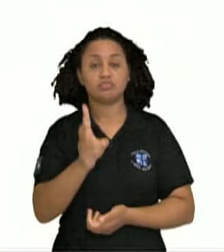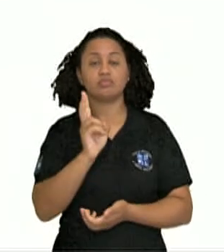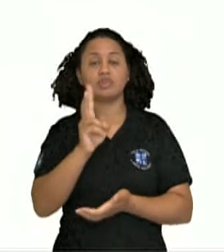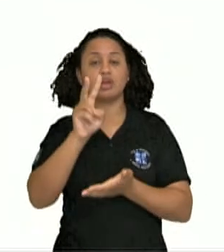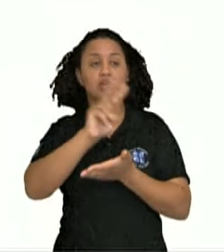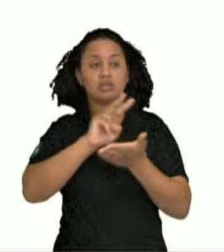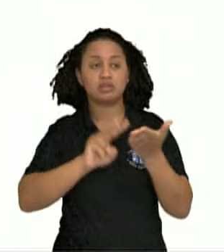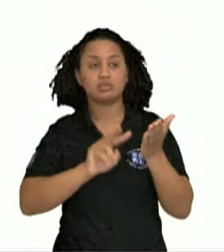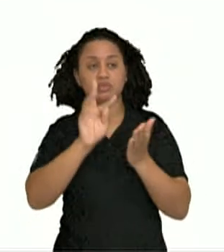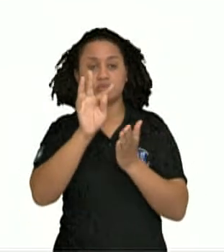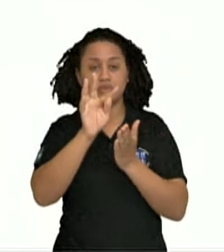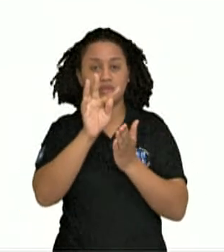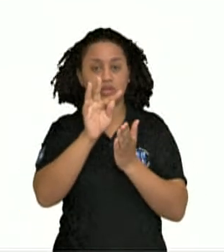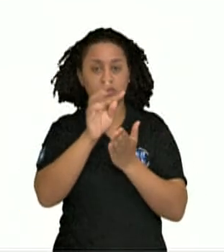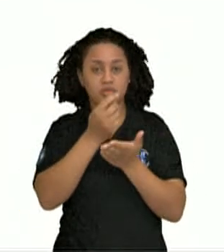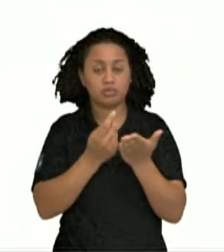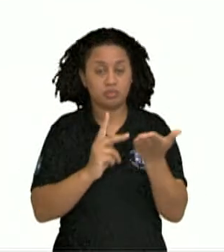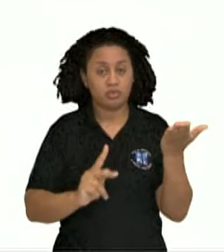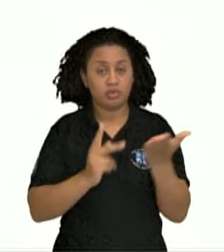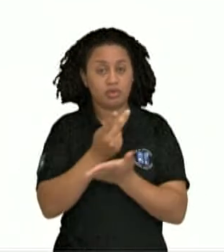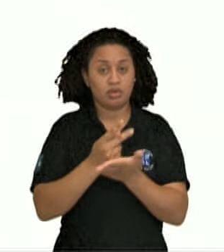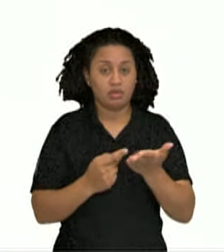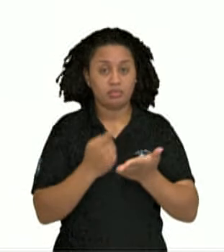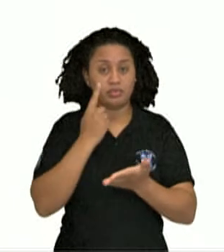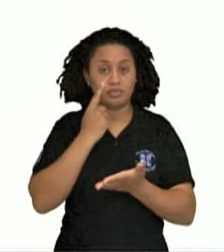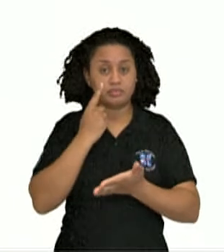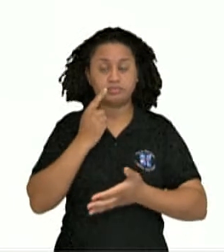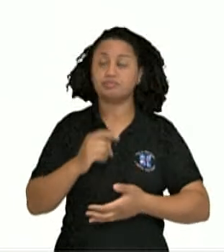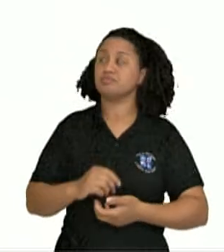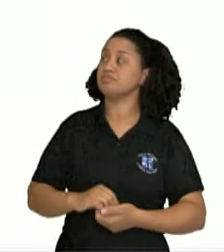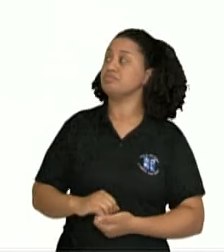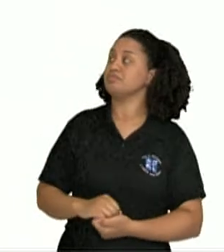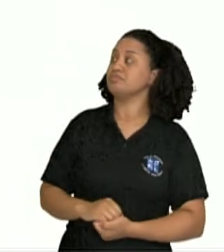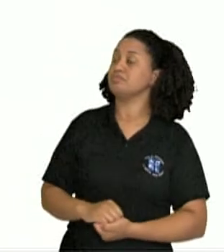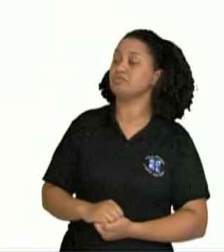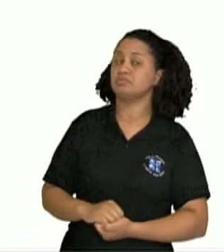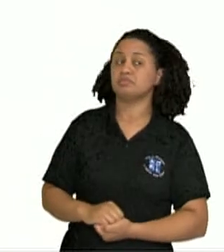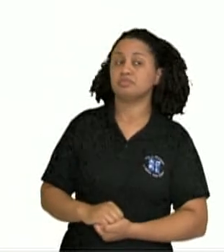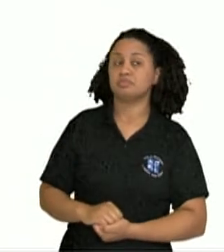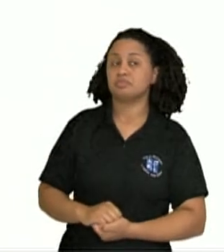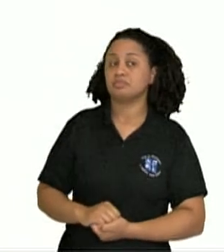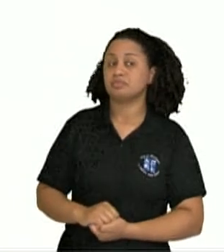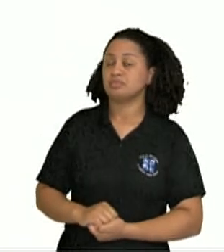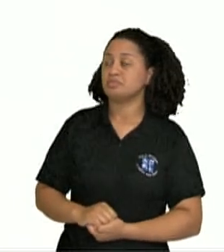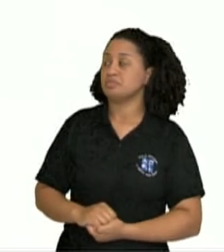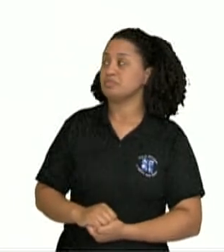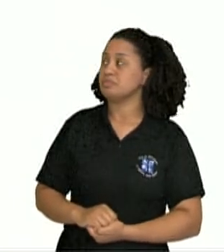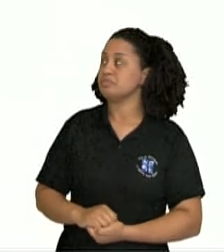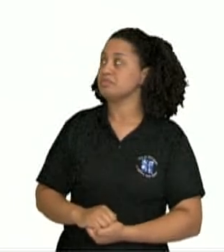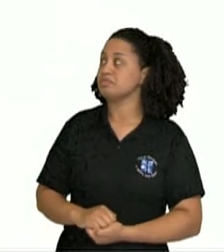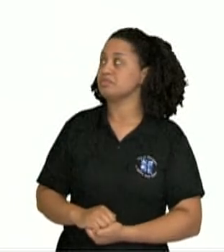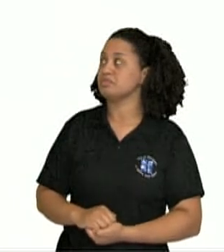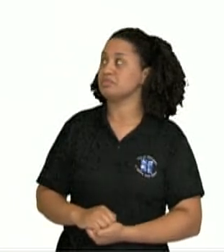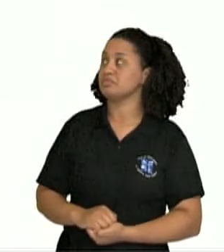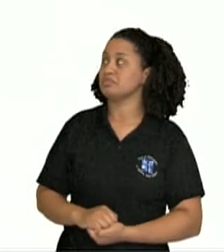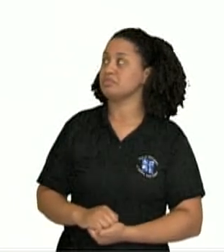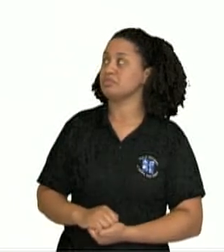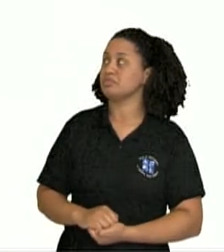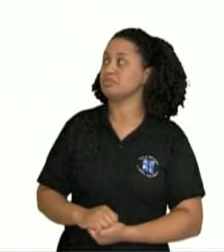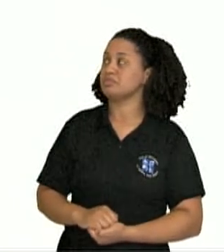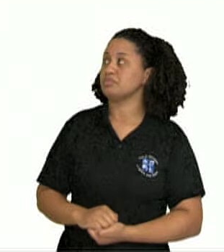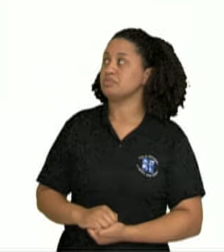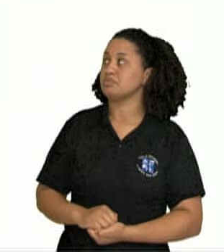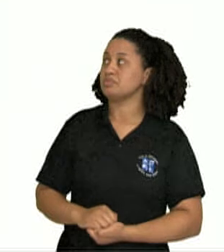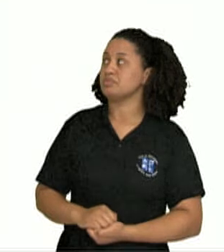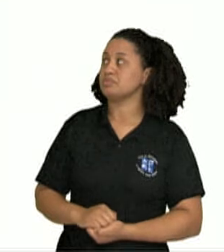hay heridas que no cure el tiempo. Abrir las puertas, quitar los cerrojos,